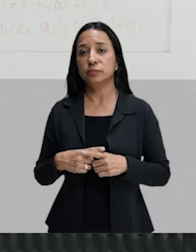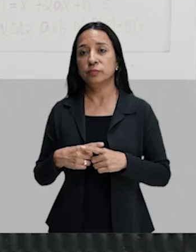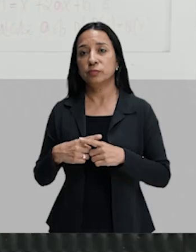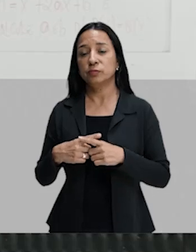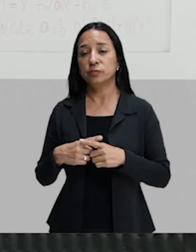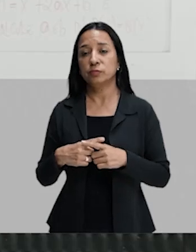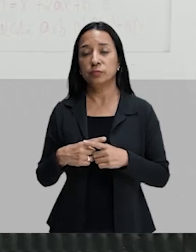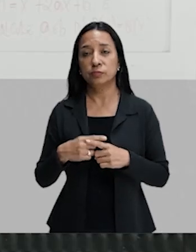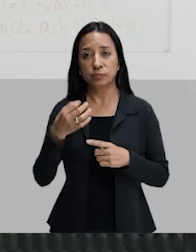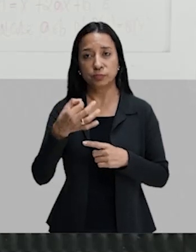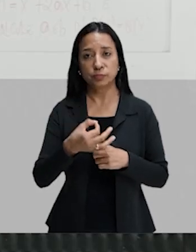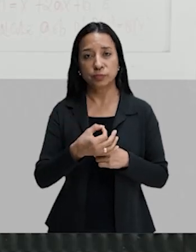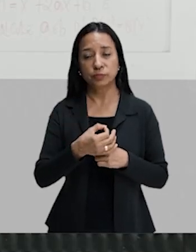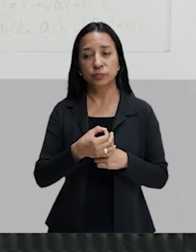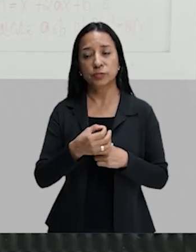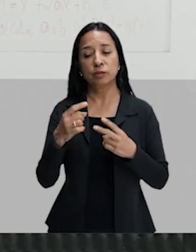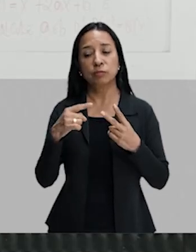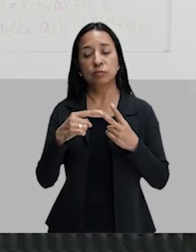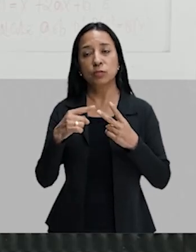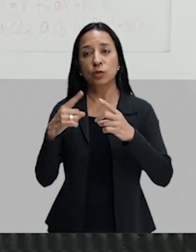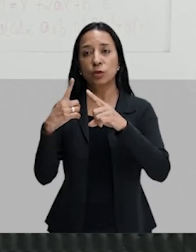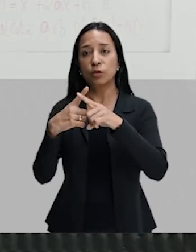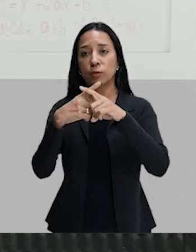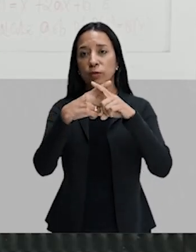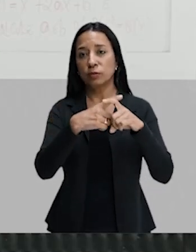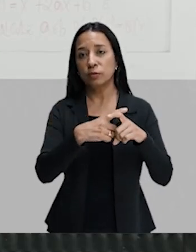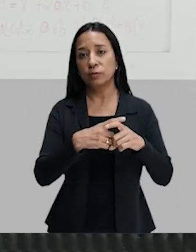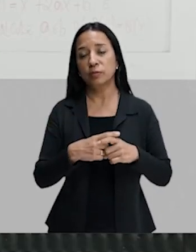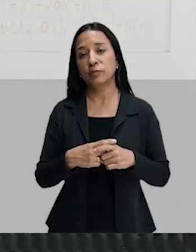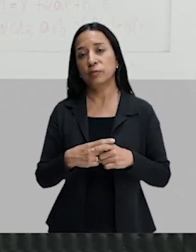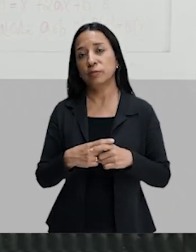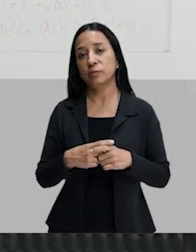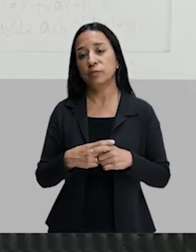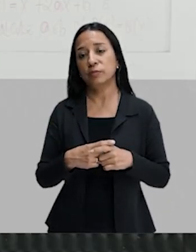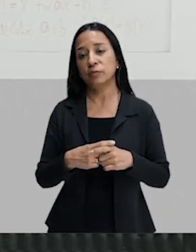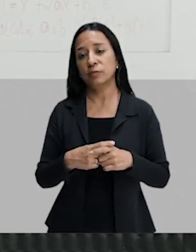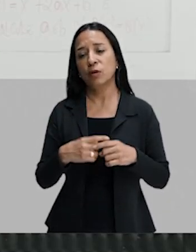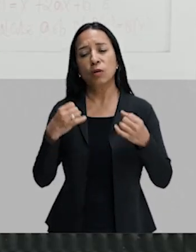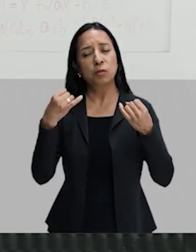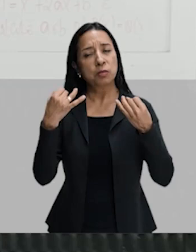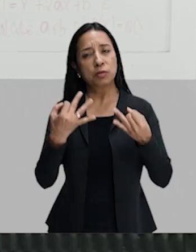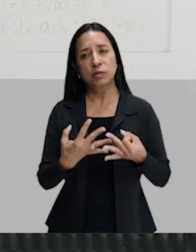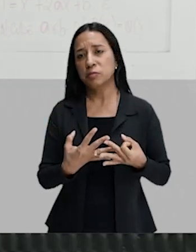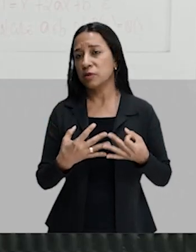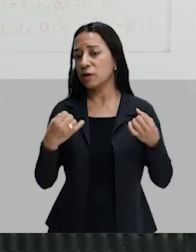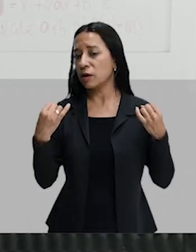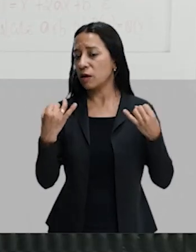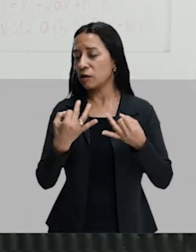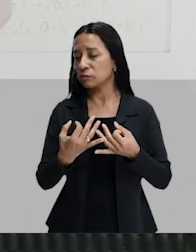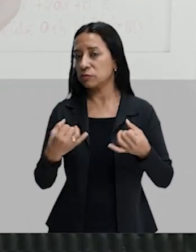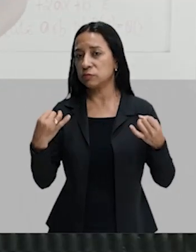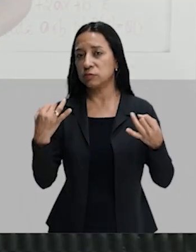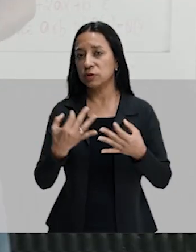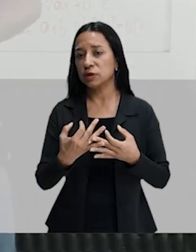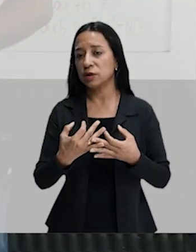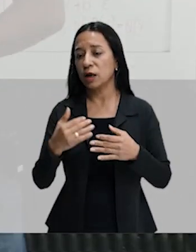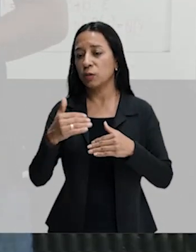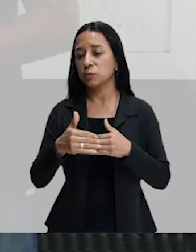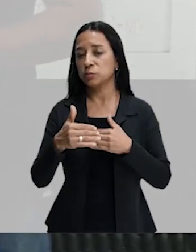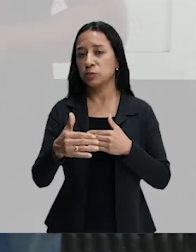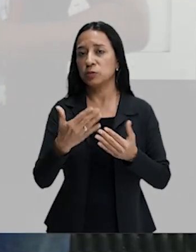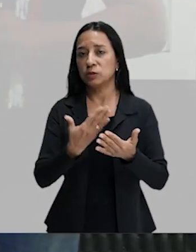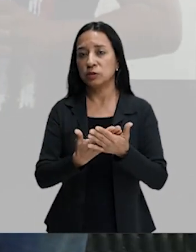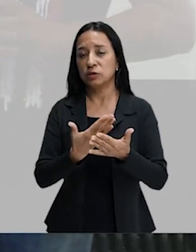Certo? É o raiz do polinômio. Vamos falar muito de raiz do polinômio aqui durante as nossas